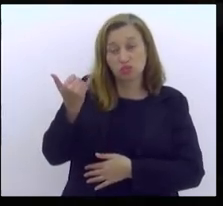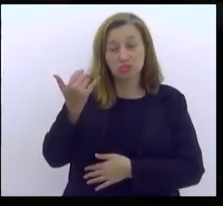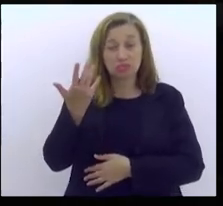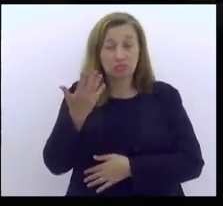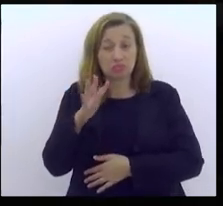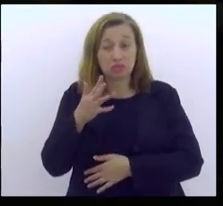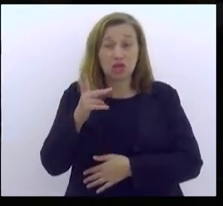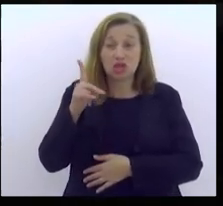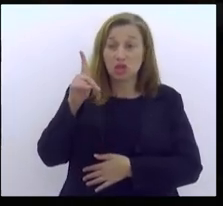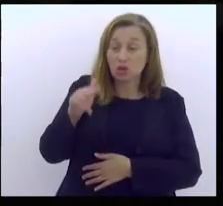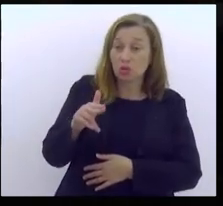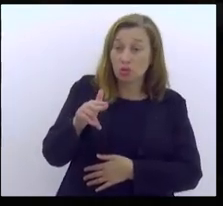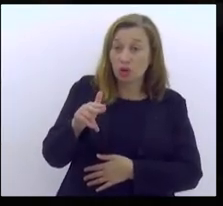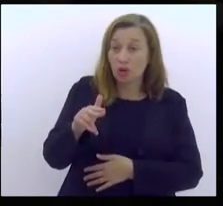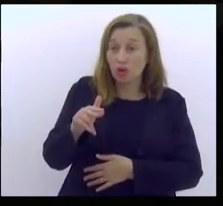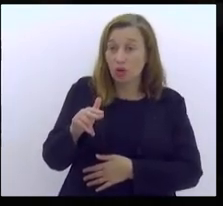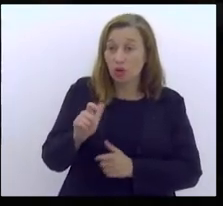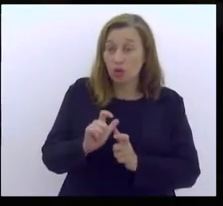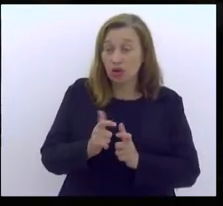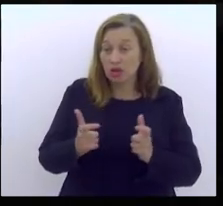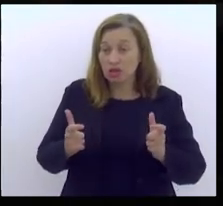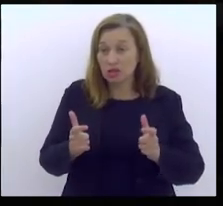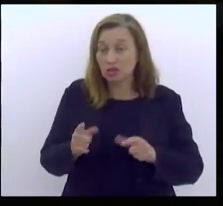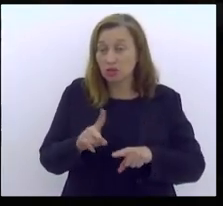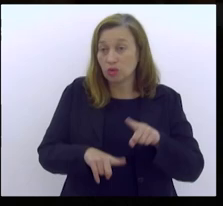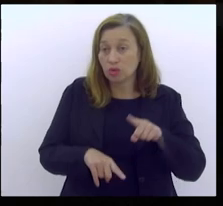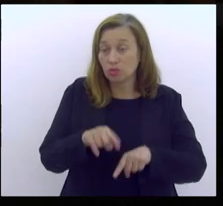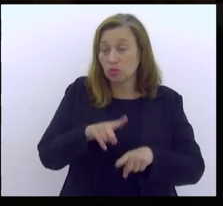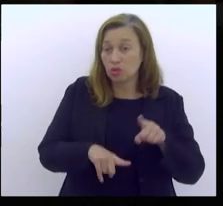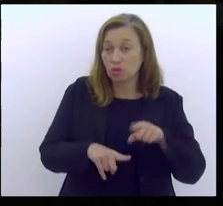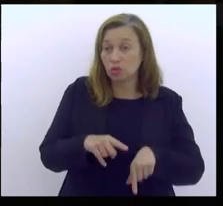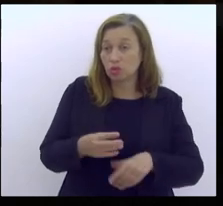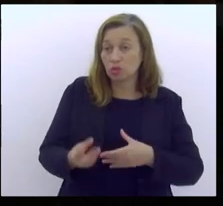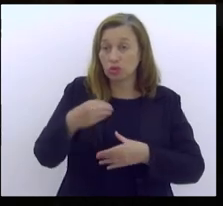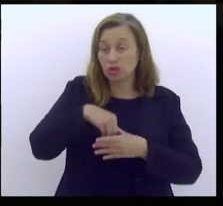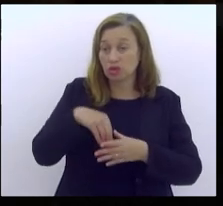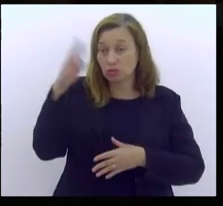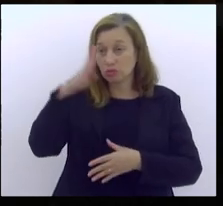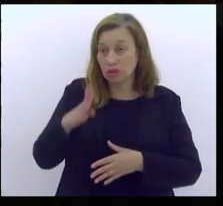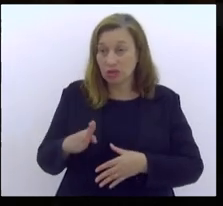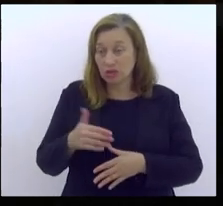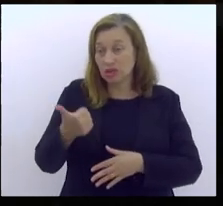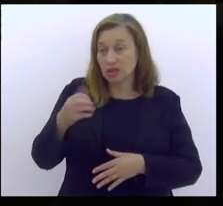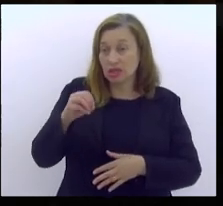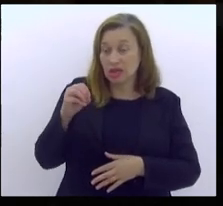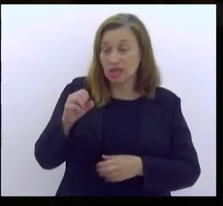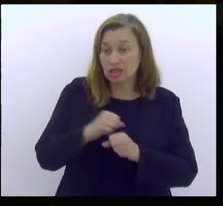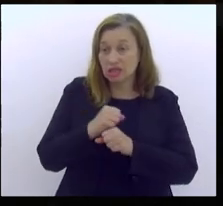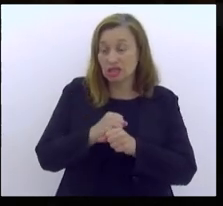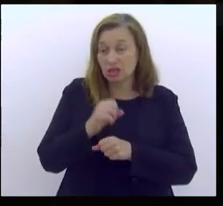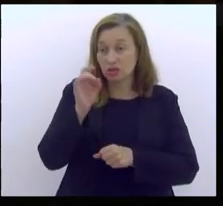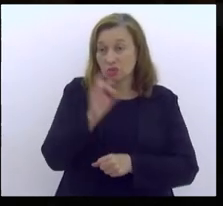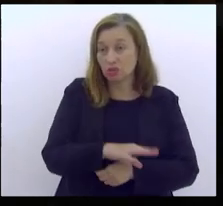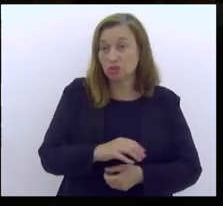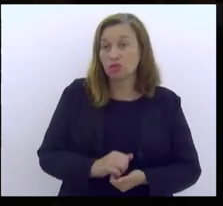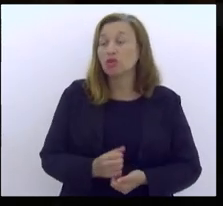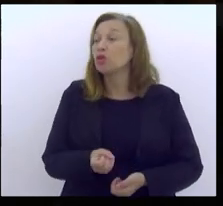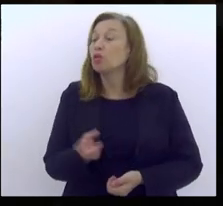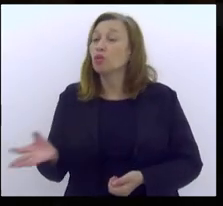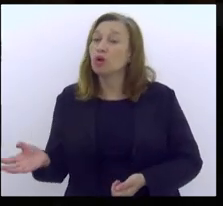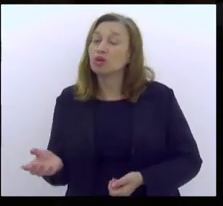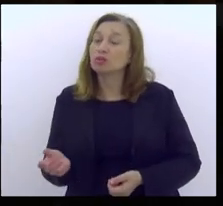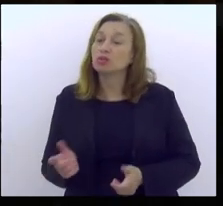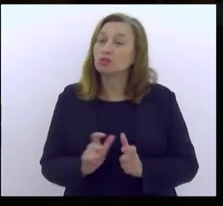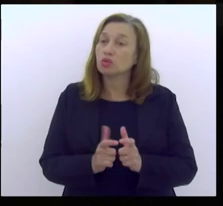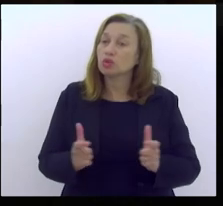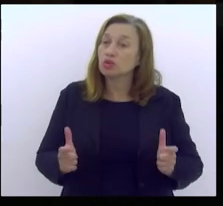máximo igual ao crescimento do produto interno brasileiro nos últimos 10 anos. Quanto é que cresceu o produto interno brasileiro nos